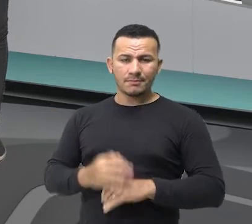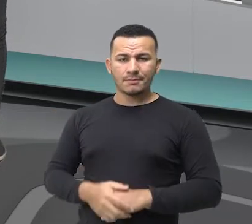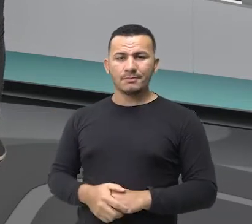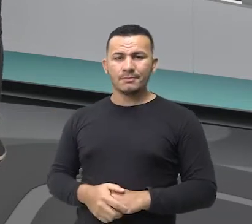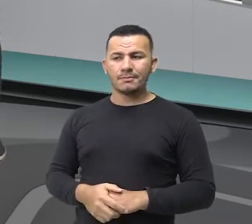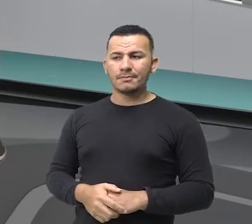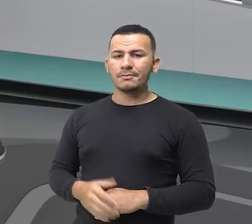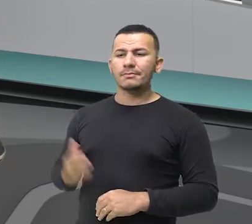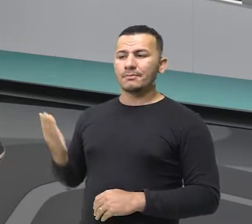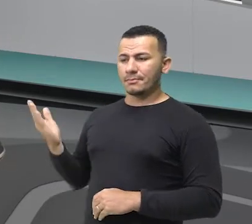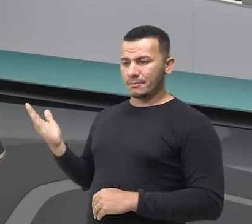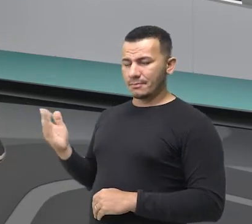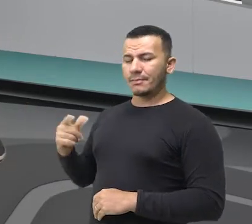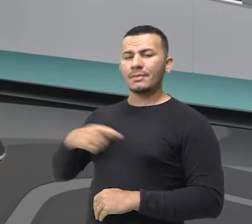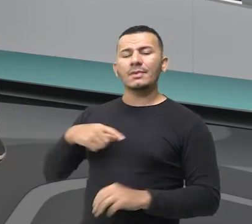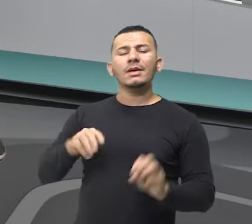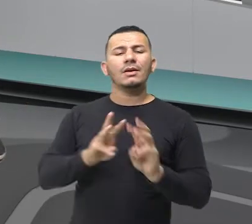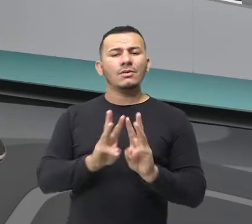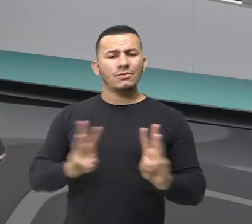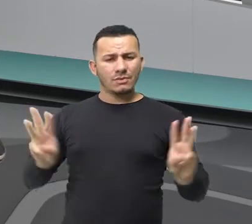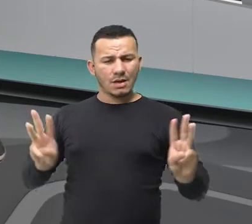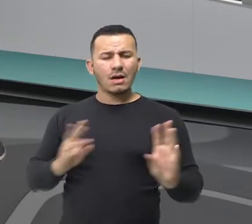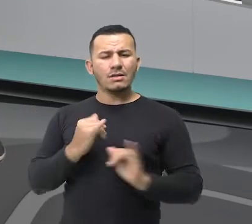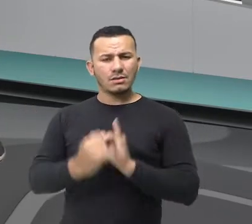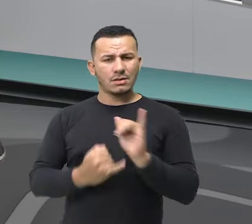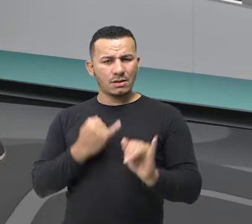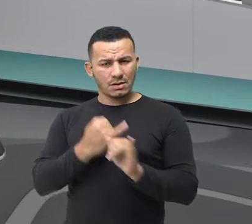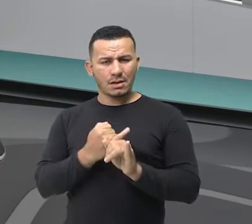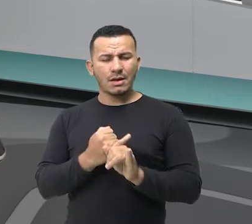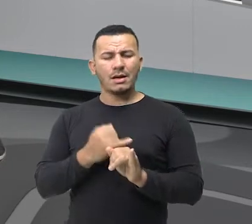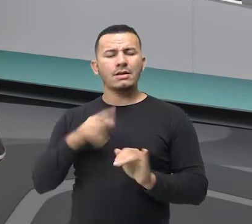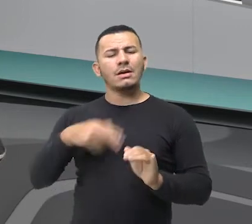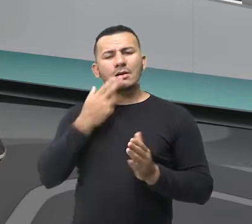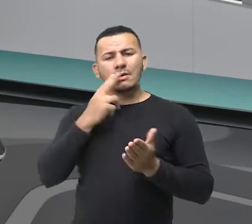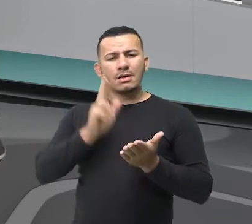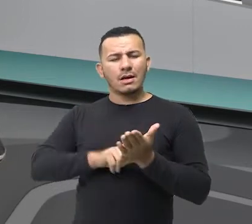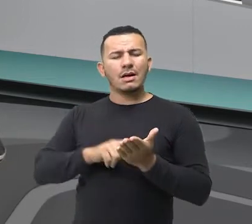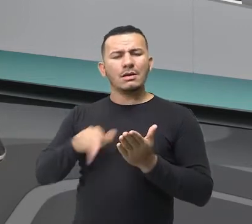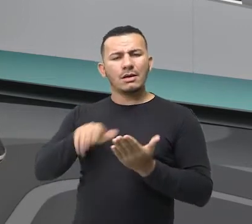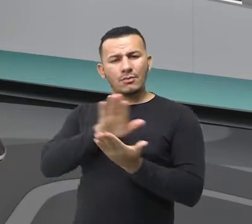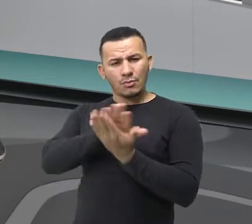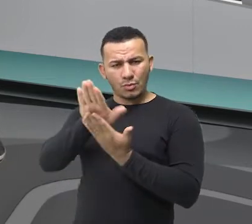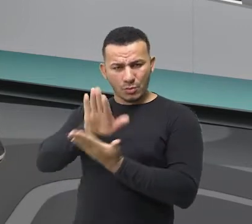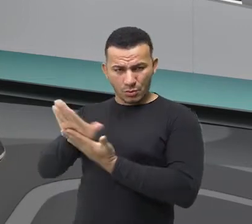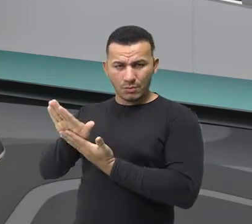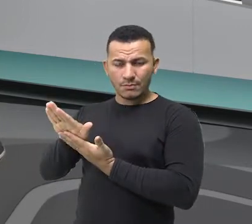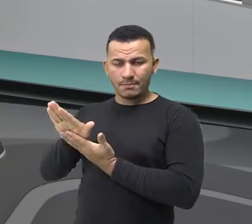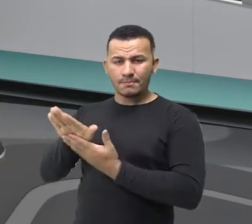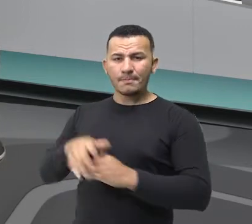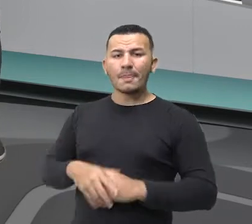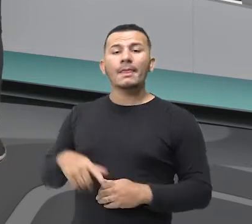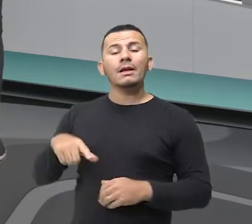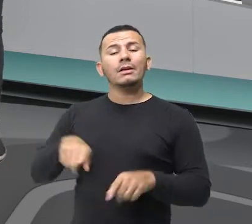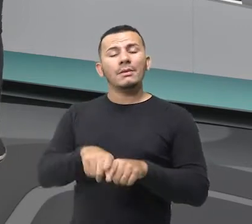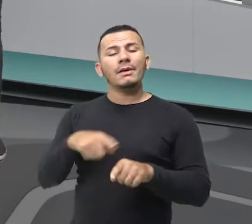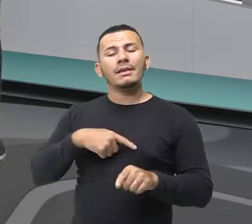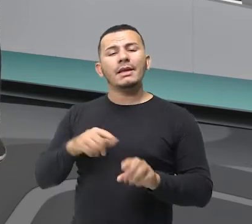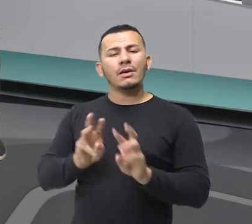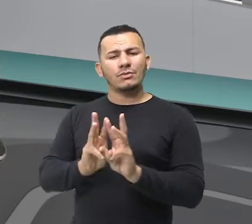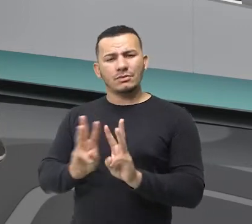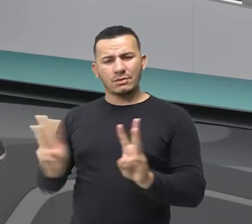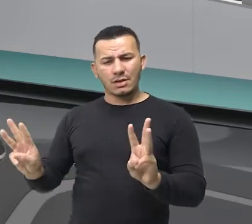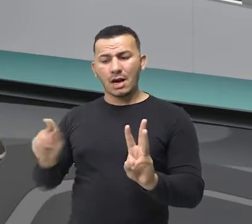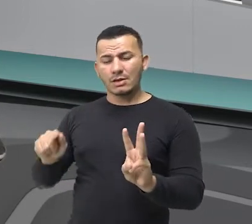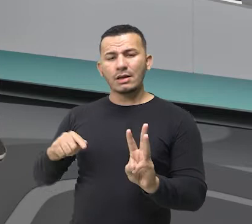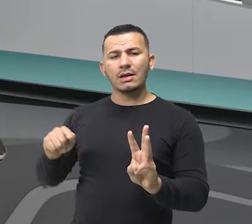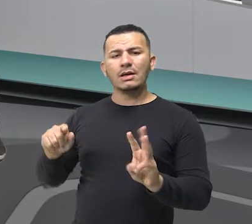certo aqui temos a páginas da internet onde essa carta foi publicada Observe que aqui nós temos um site que